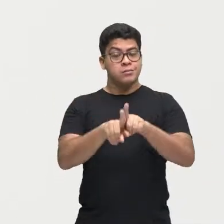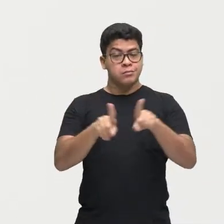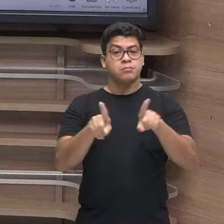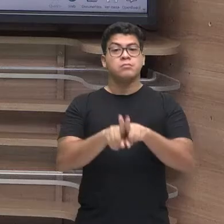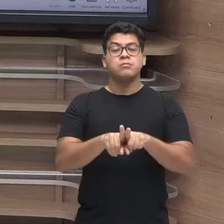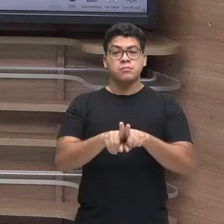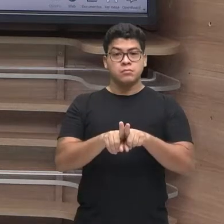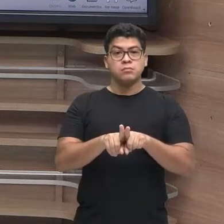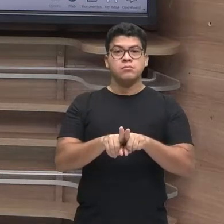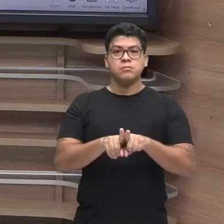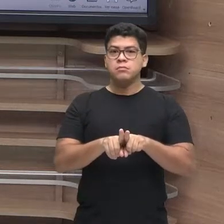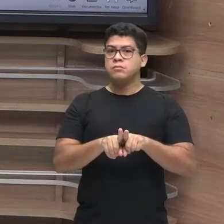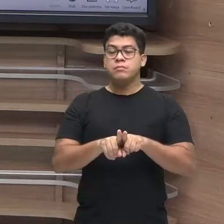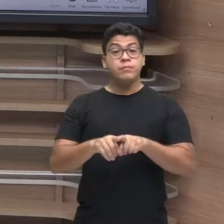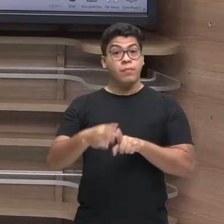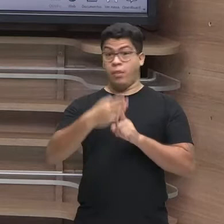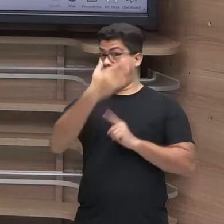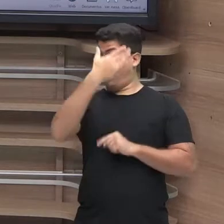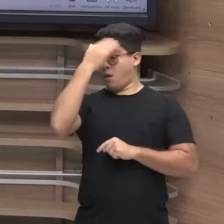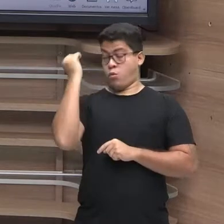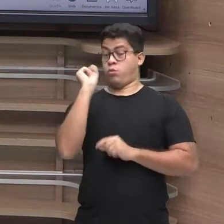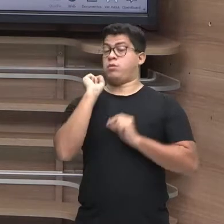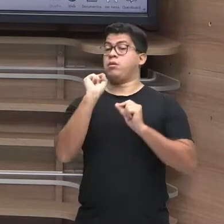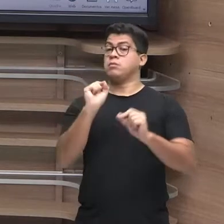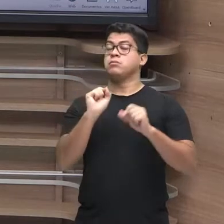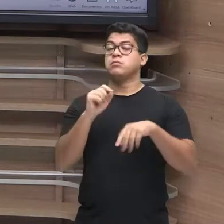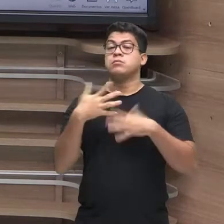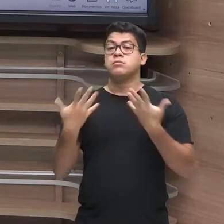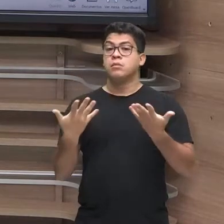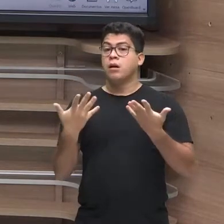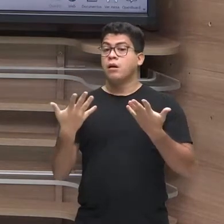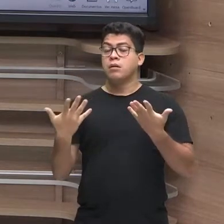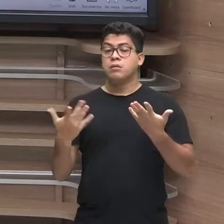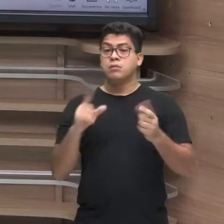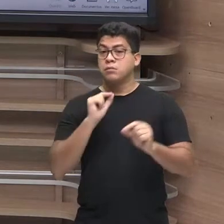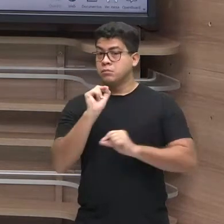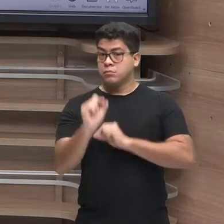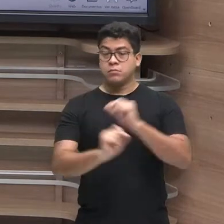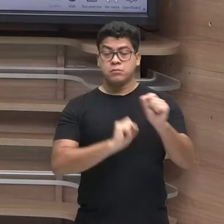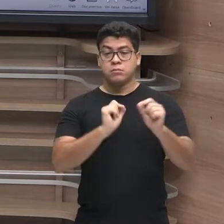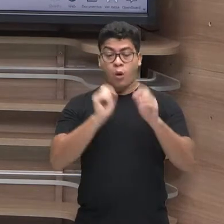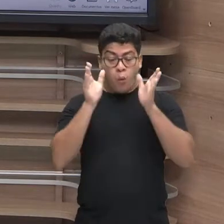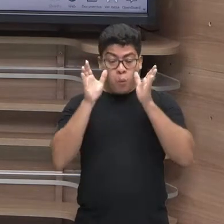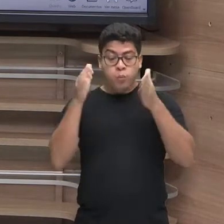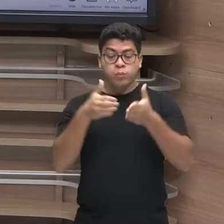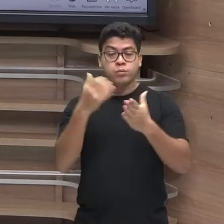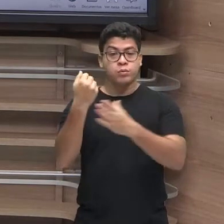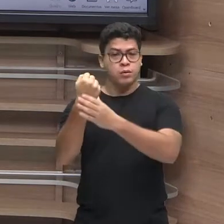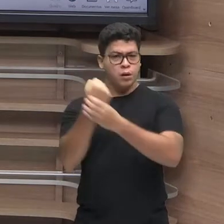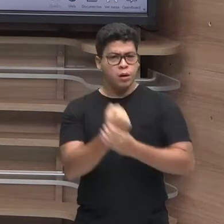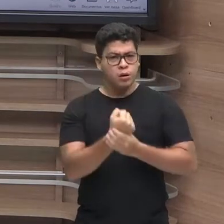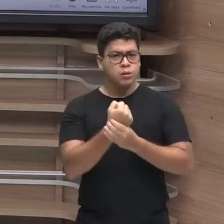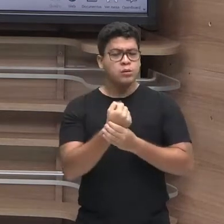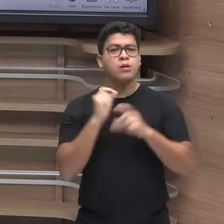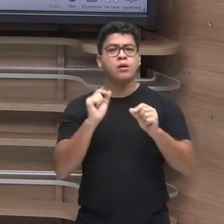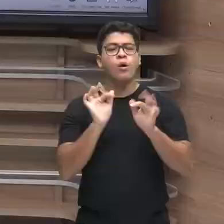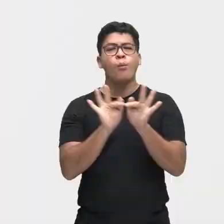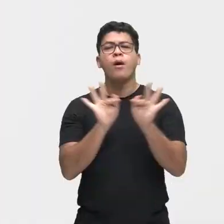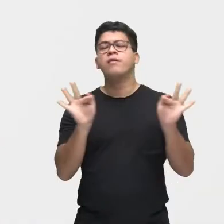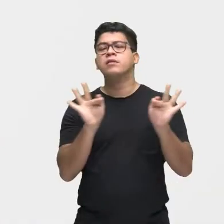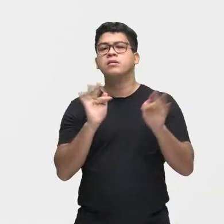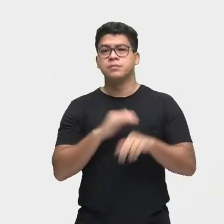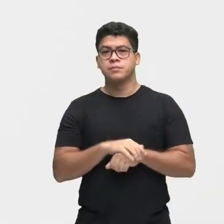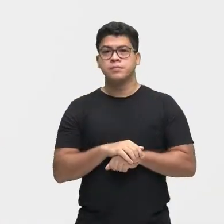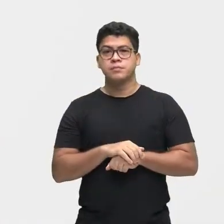mãos. Não esqueçam. E um ponto importante quando a gente fala dos reis absolutistas é uma expressão que significa